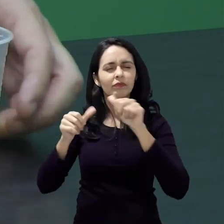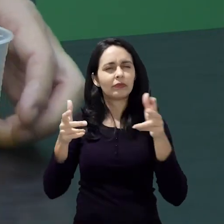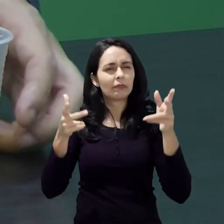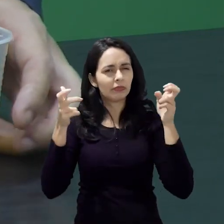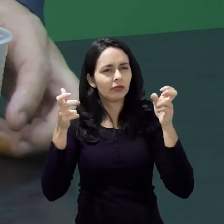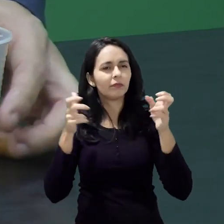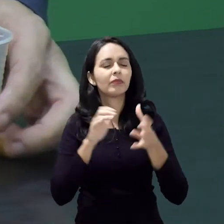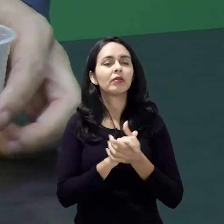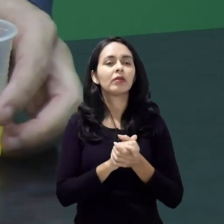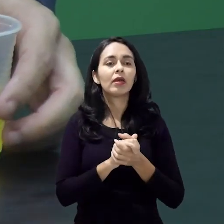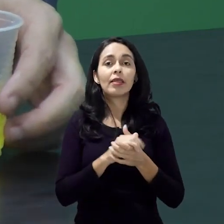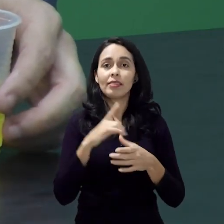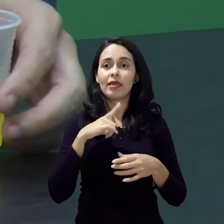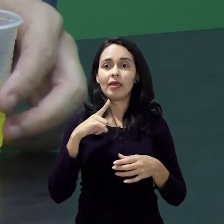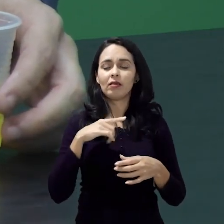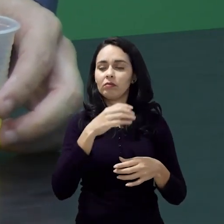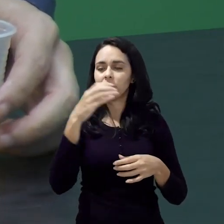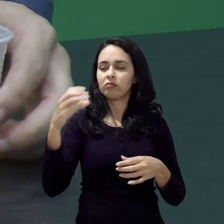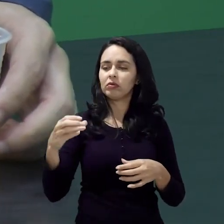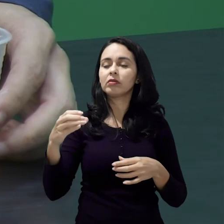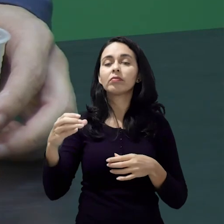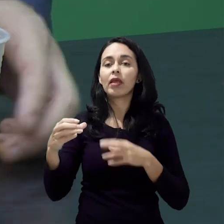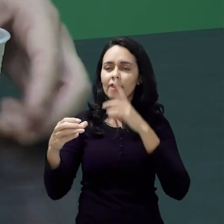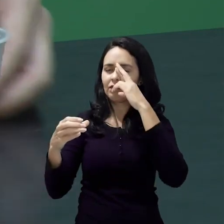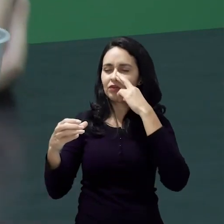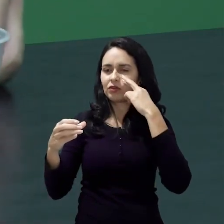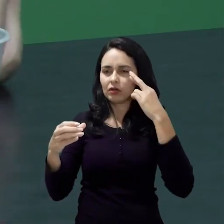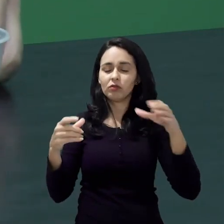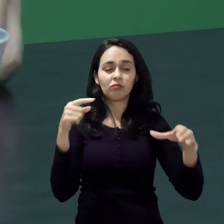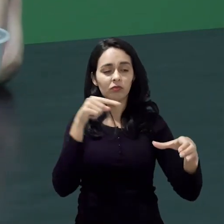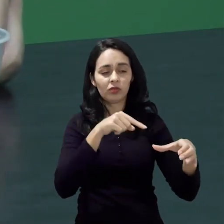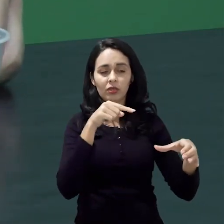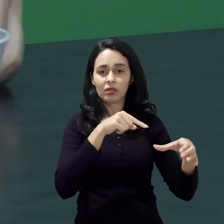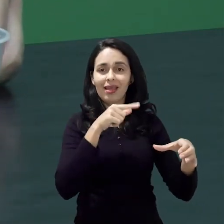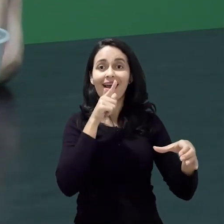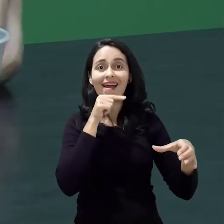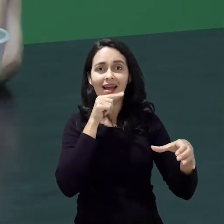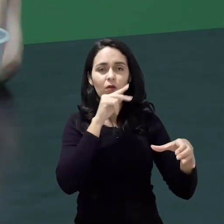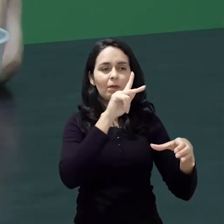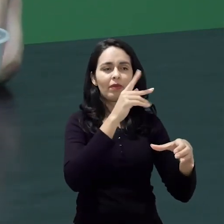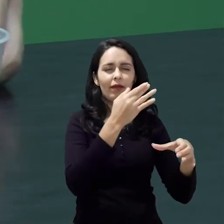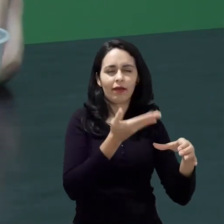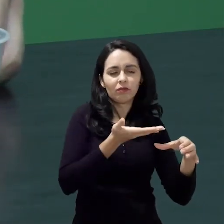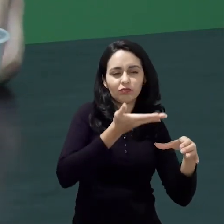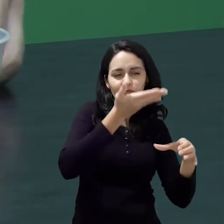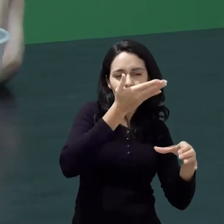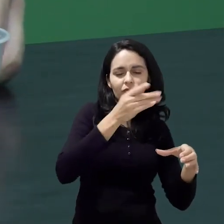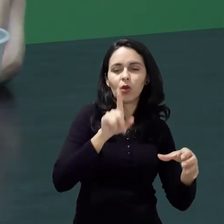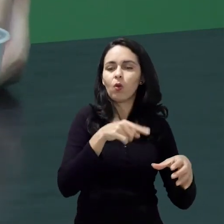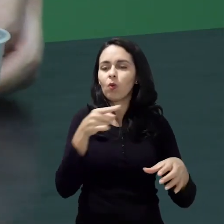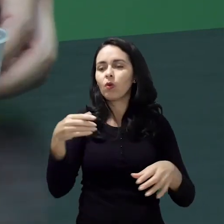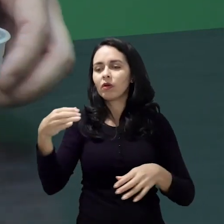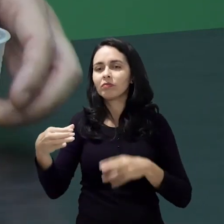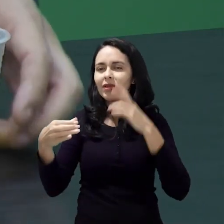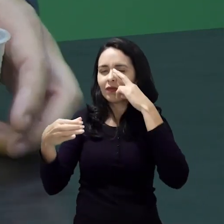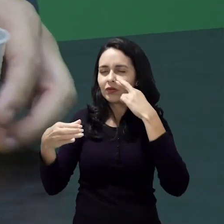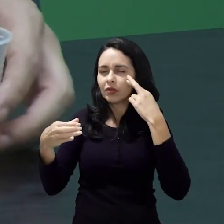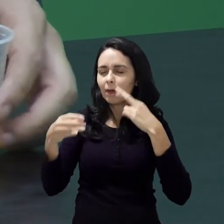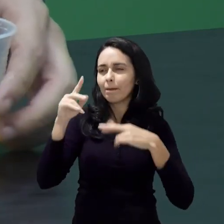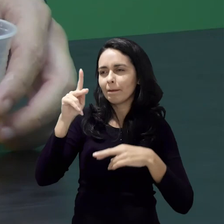EA que eu tenho é o refrigerante nessa primeira que eu tenho uma árvore com ph um pouquinho mais elevado